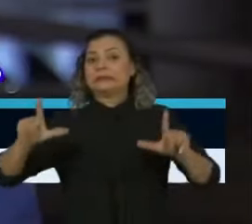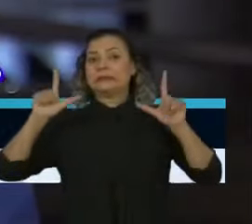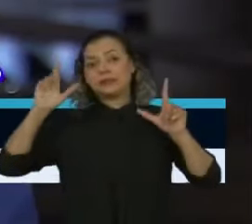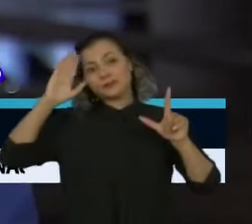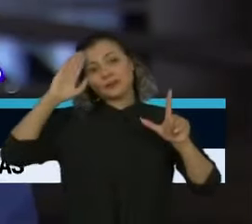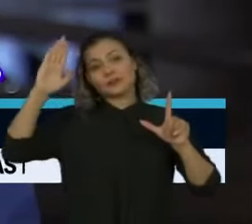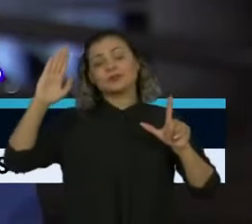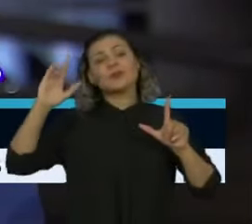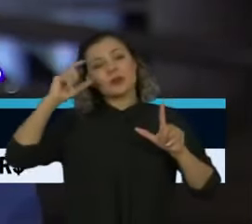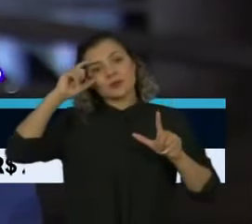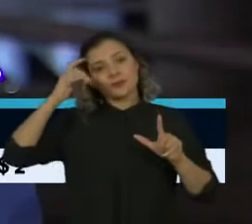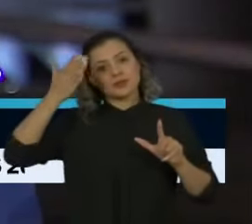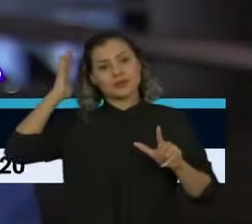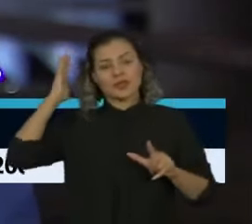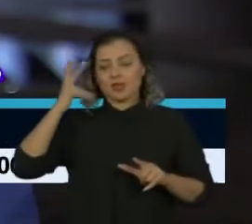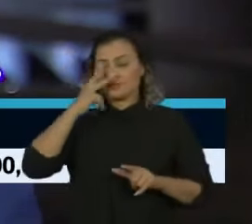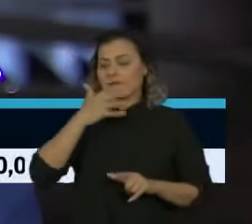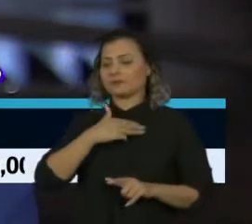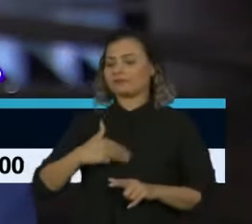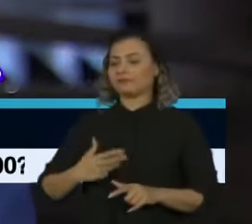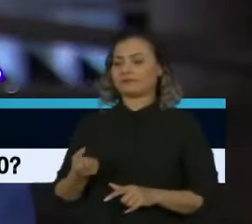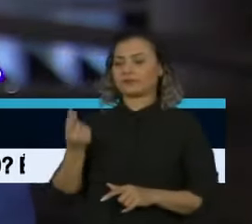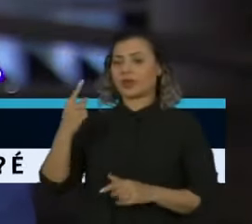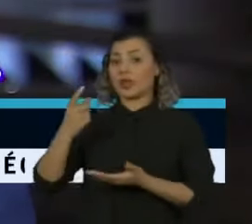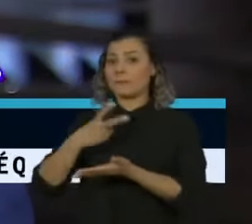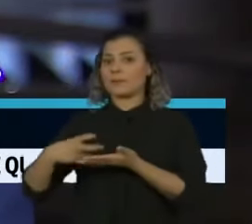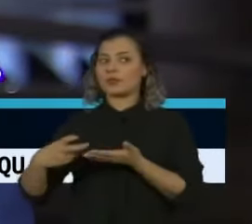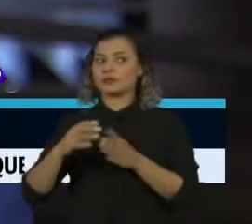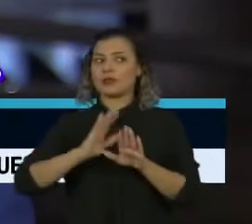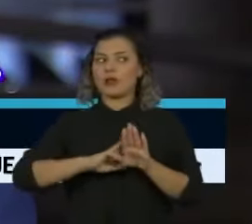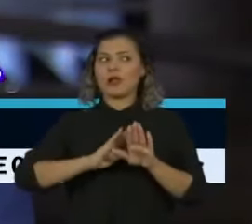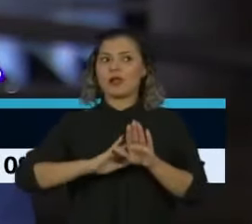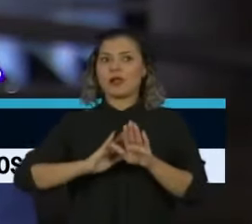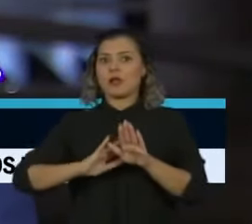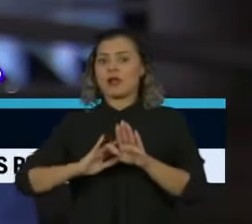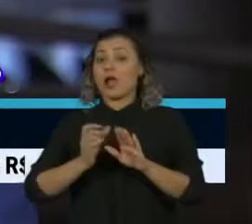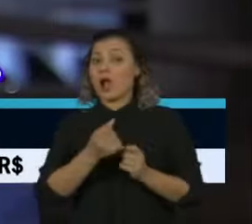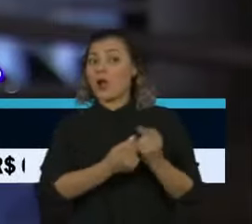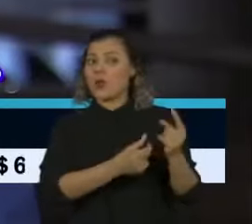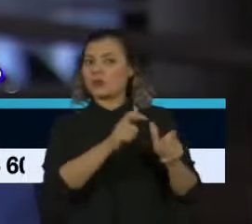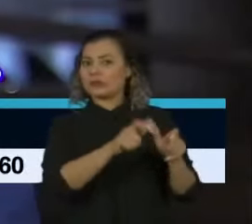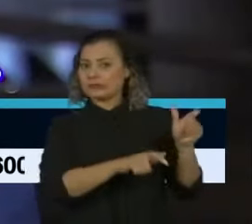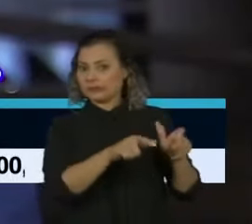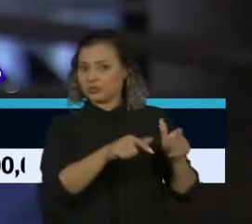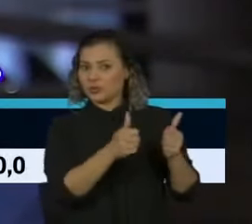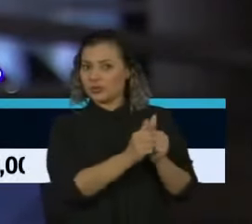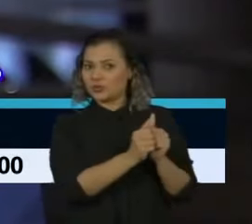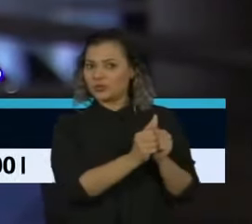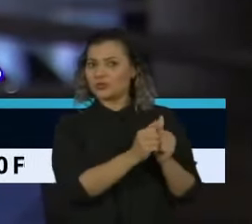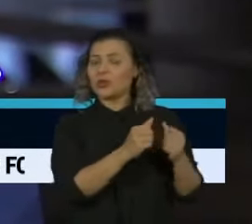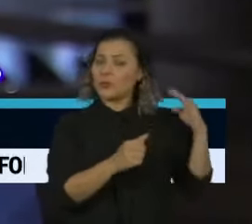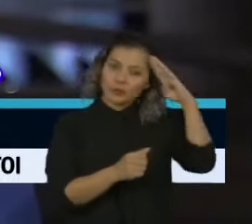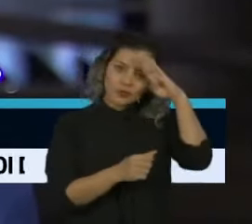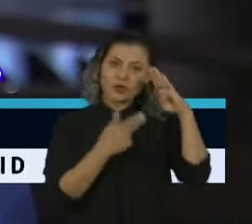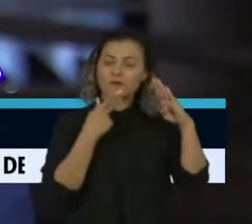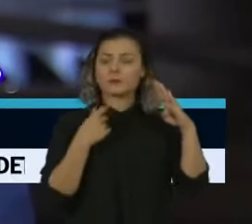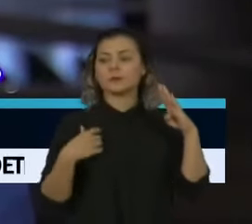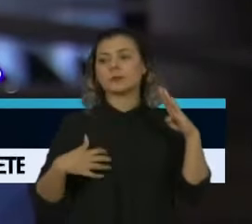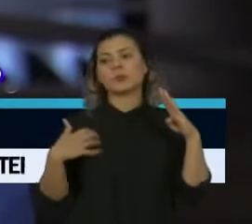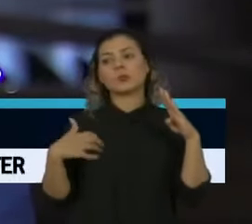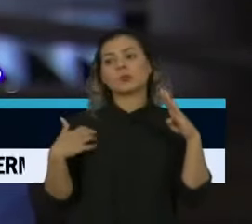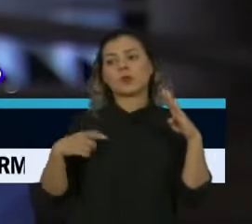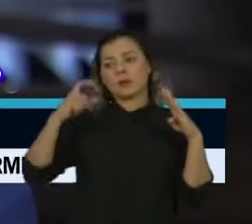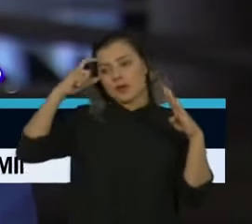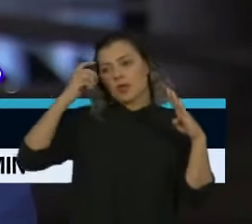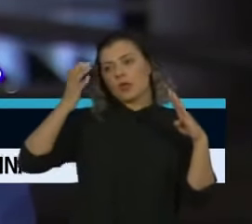principalmente a menção ao impeachment. E há quem diga nos bastidores que essas declarações podem ter encurtado a estadia de